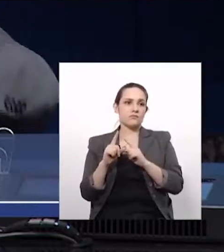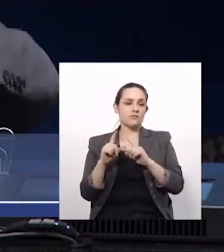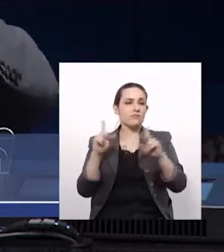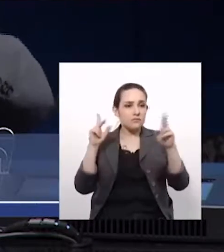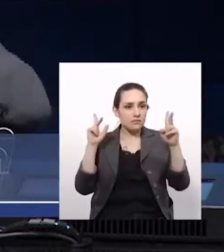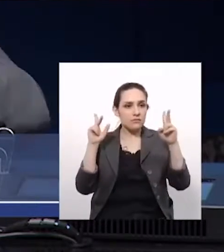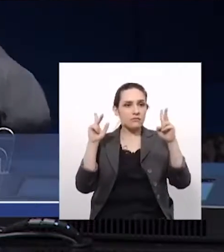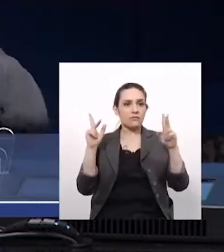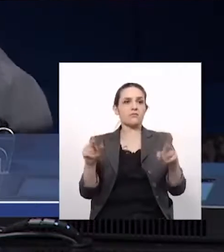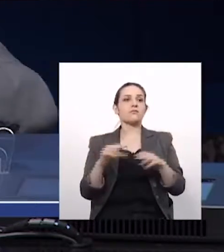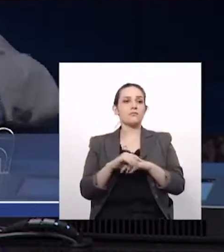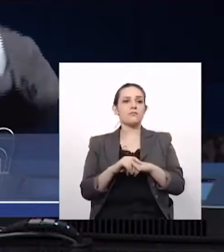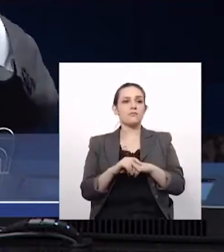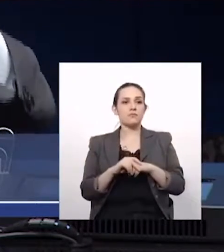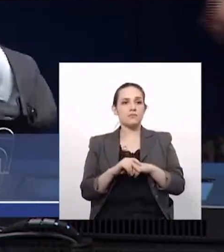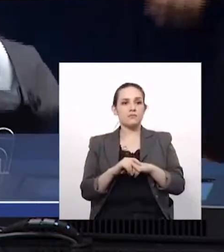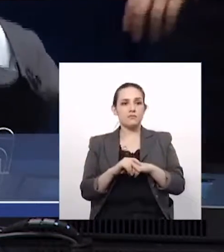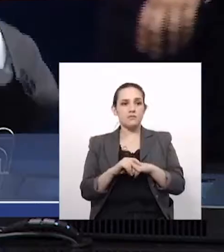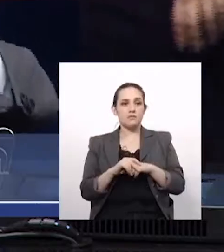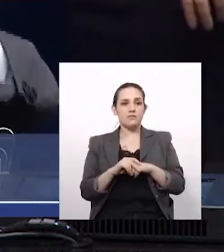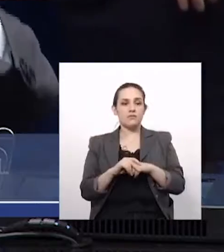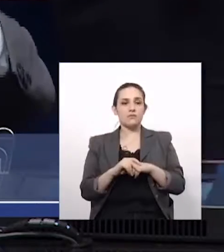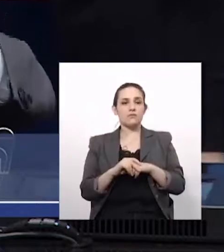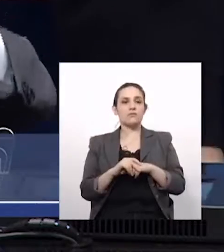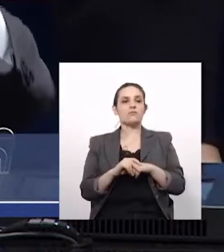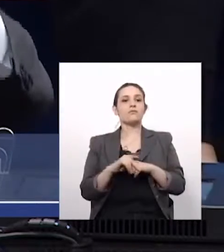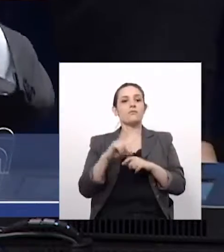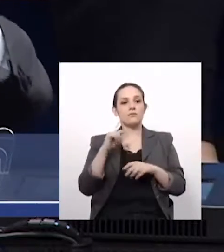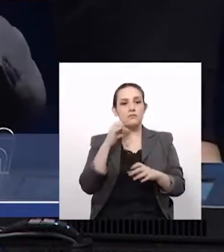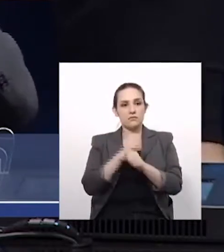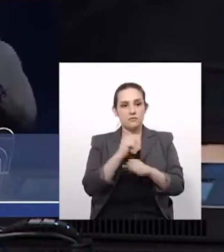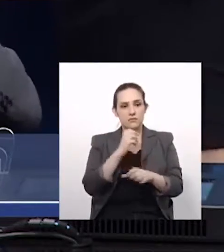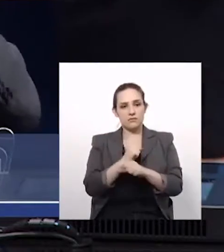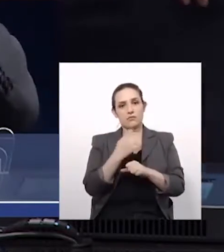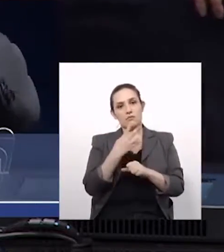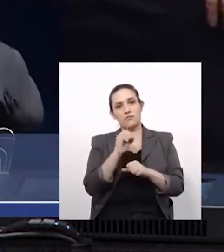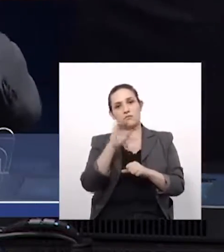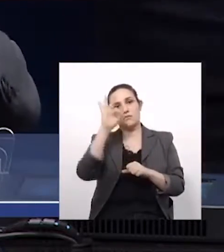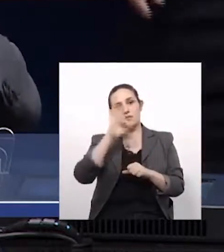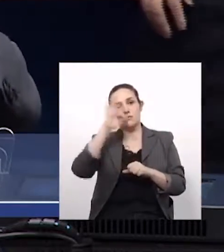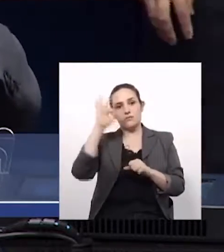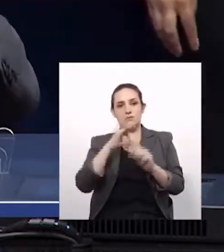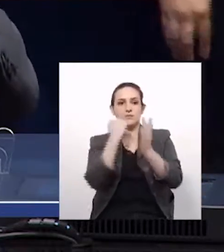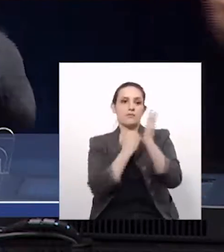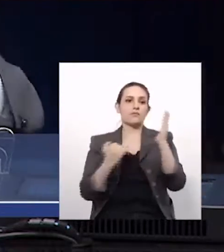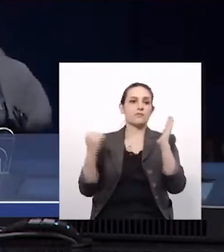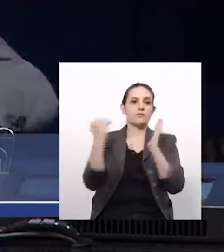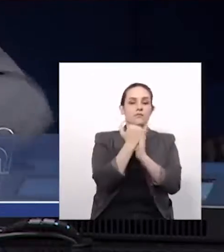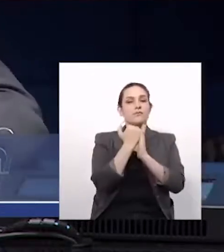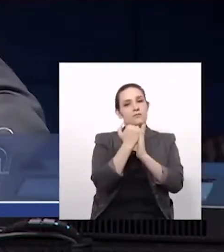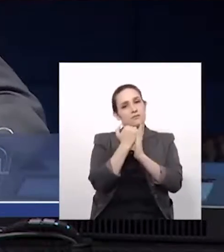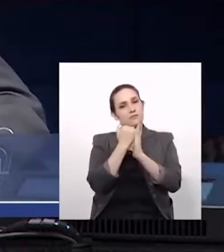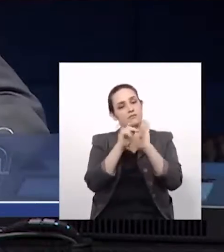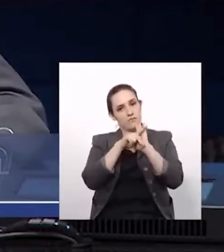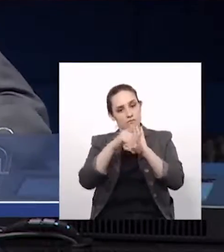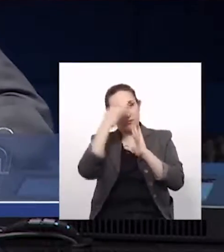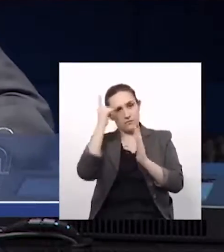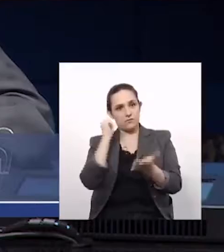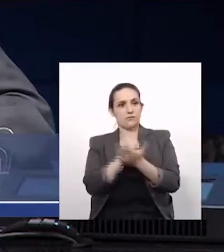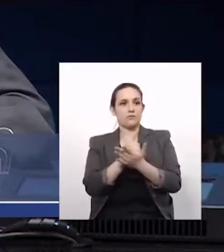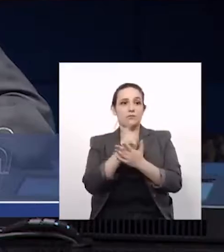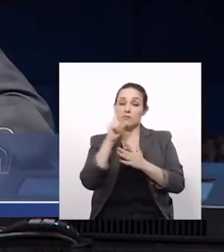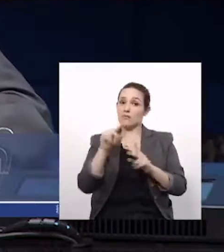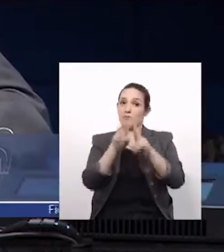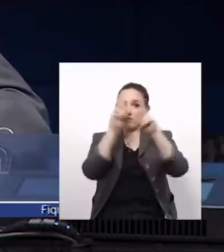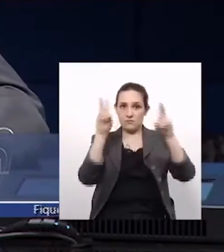empresa, marcando até 40% mais da energia consumida pelo consumidor. Esse